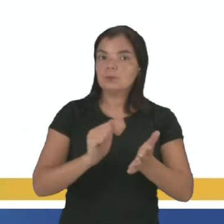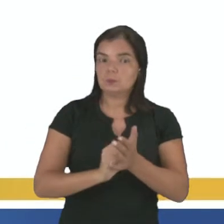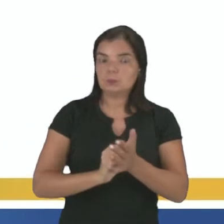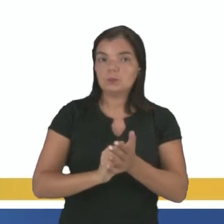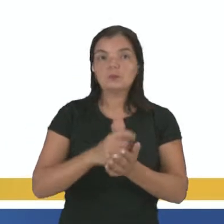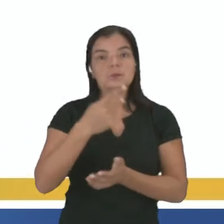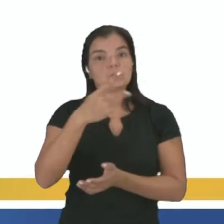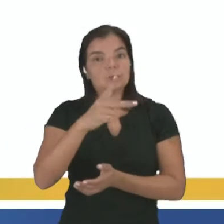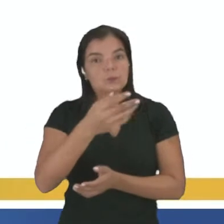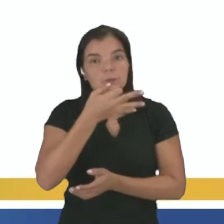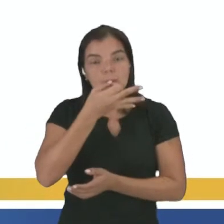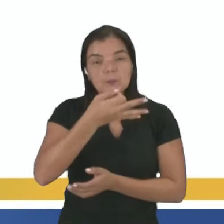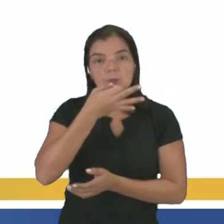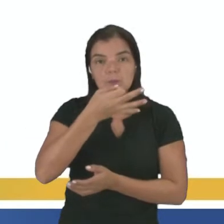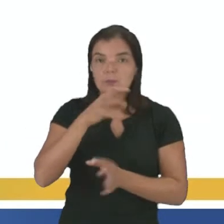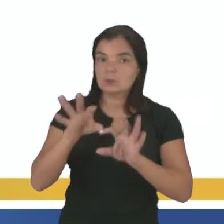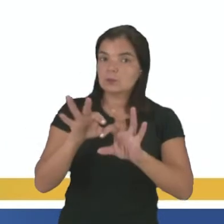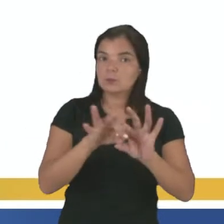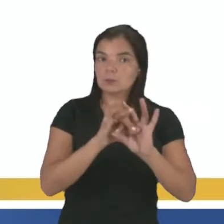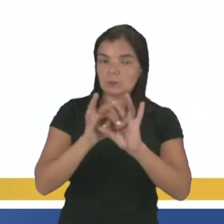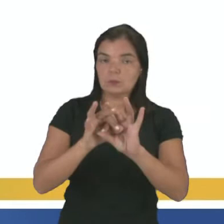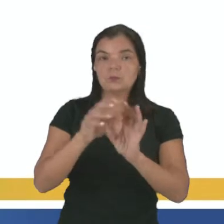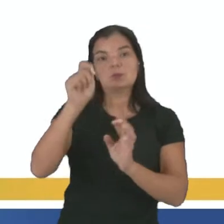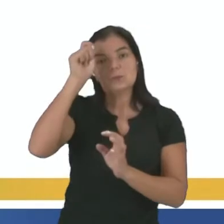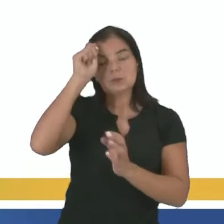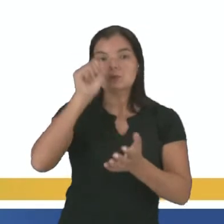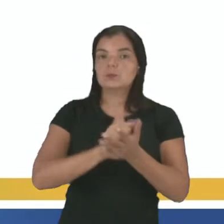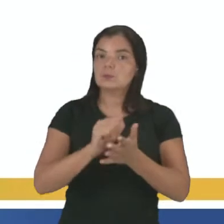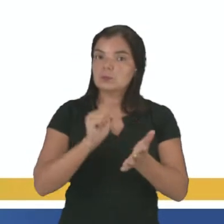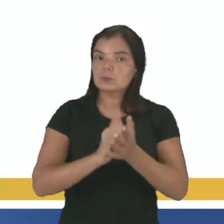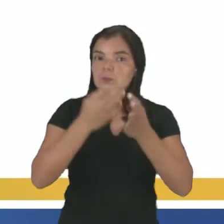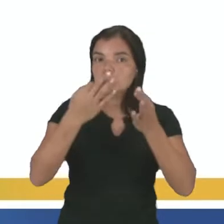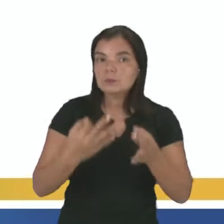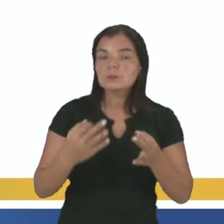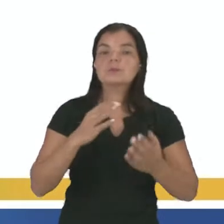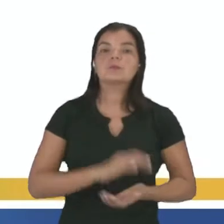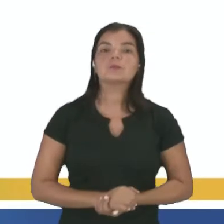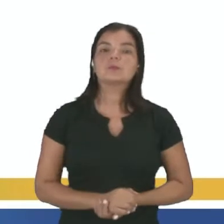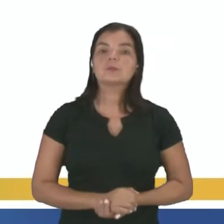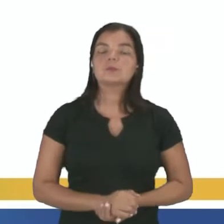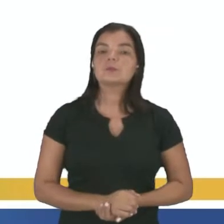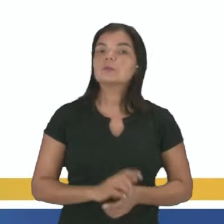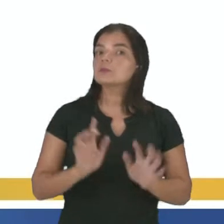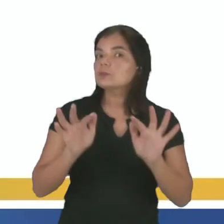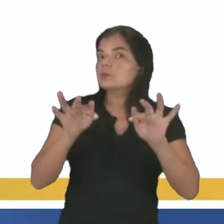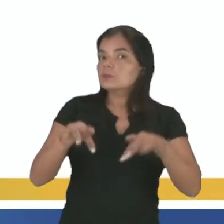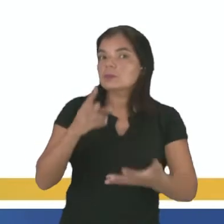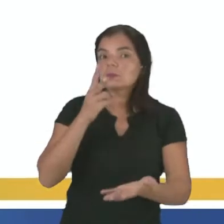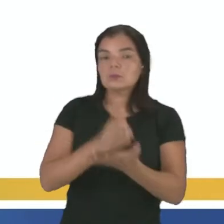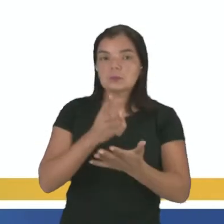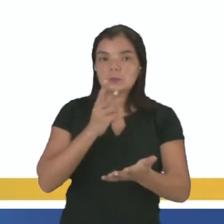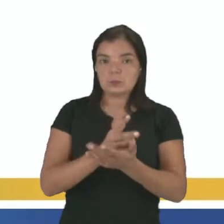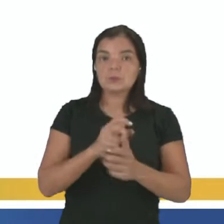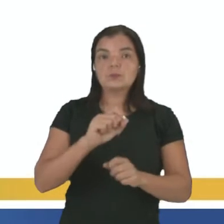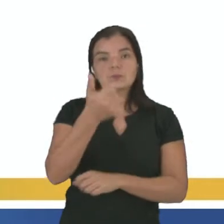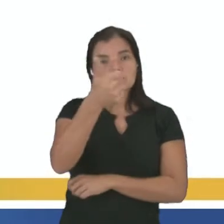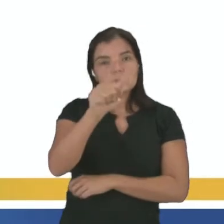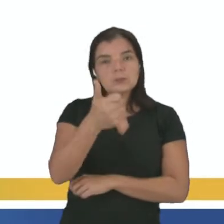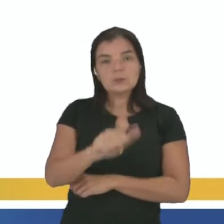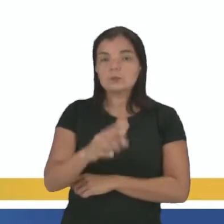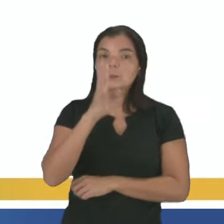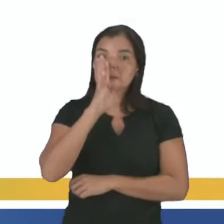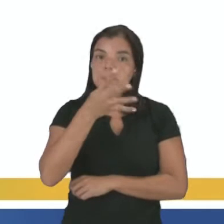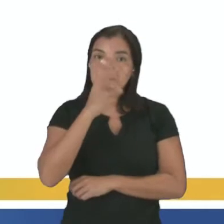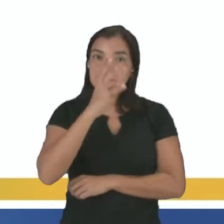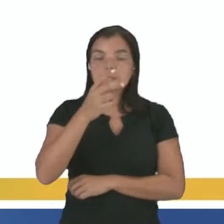seus argumentos unidos ao do autor, tá certo? E ao final sempre trazendo uma avaliação